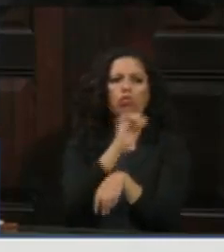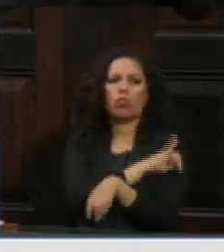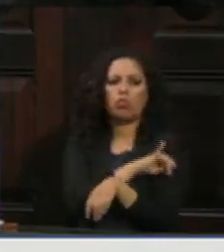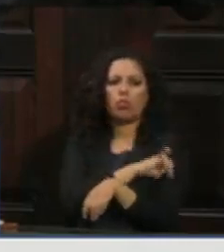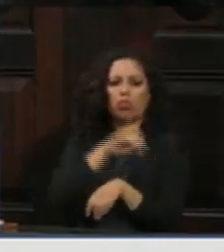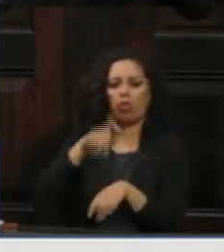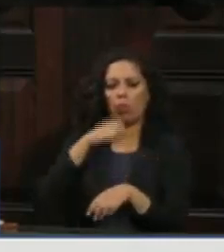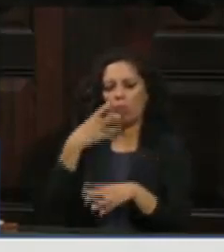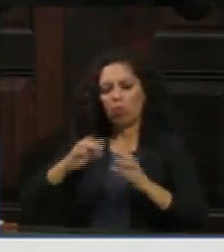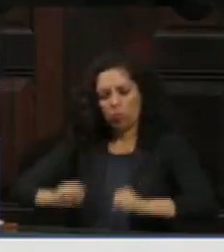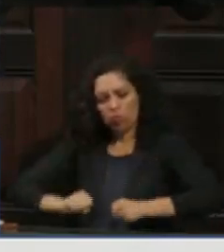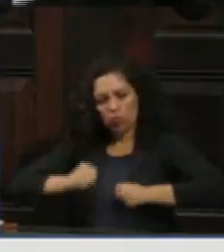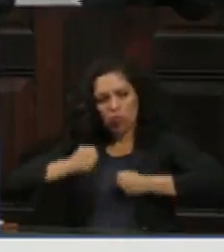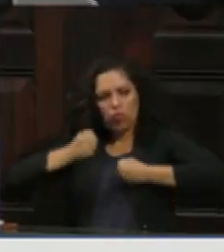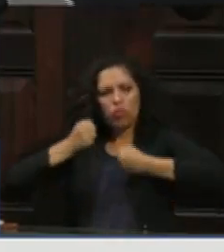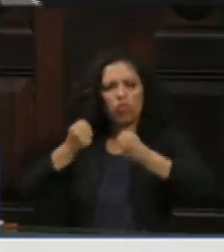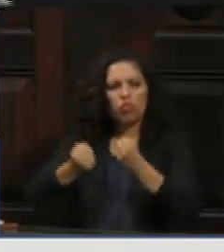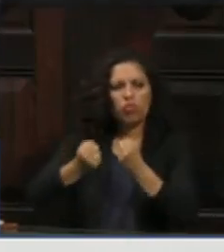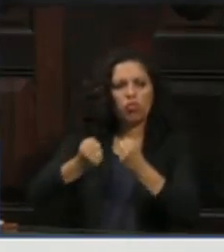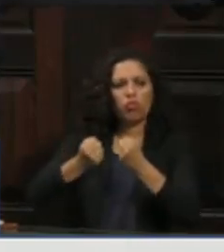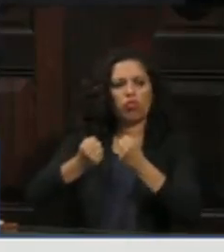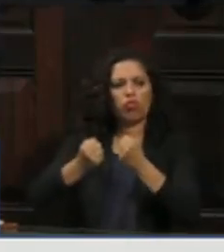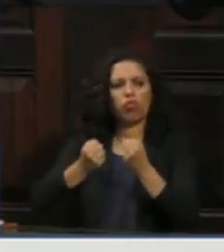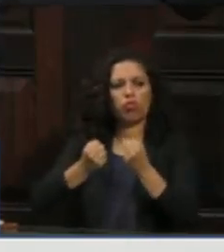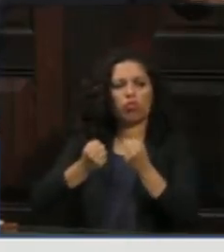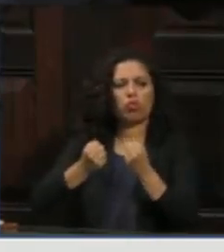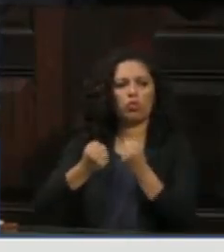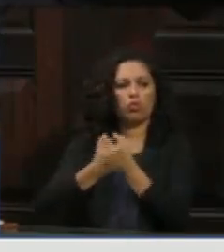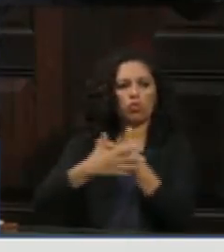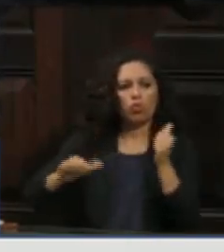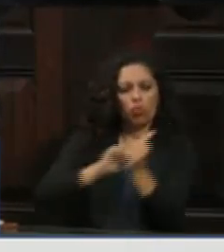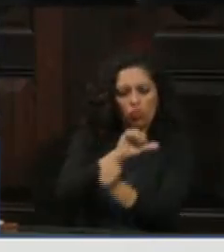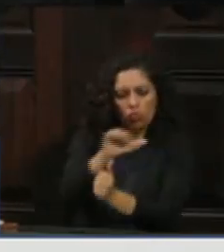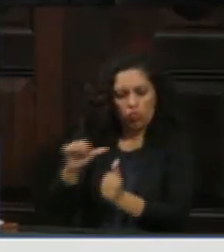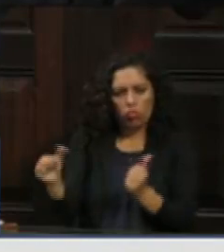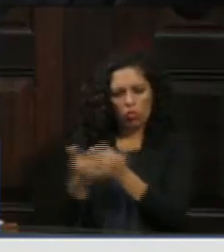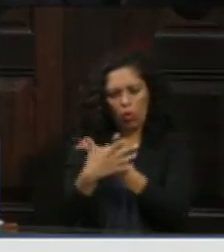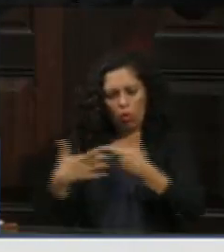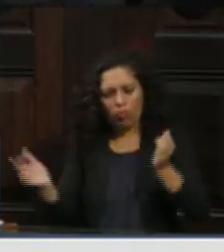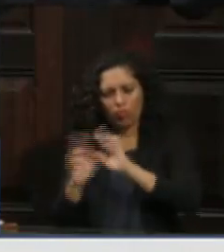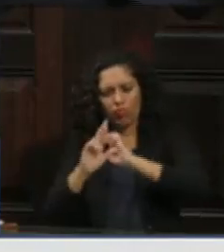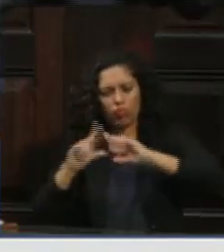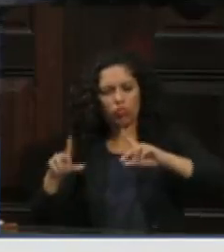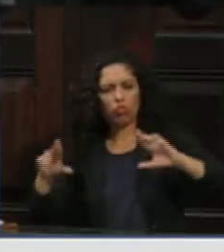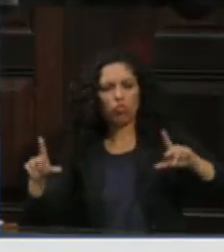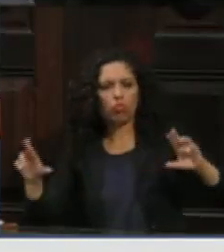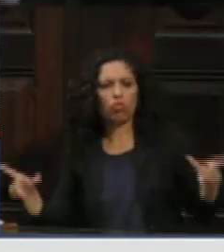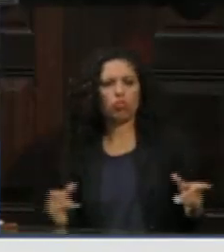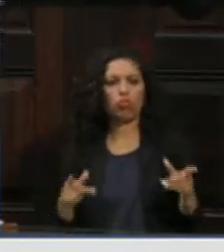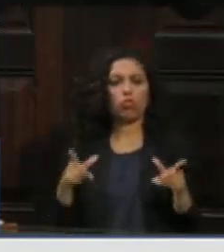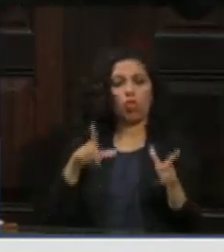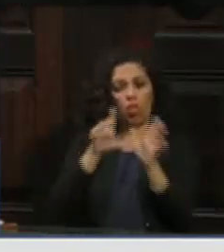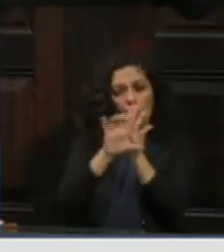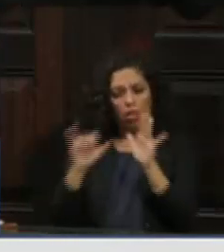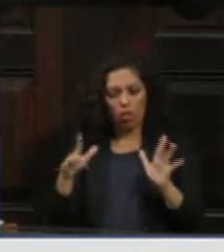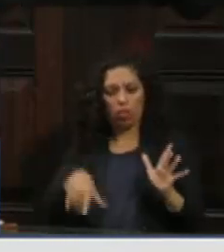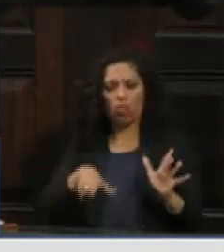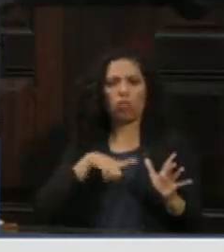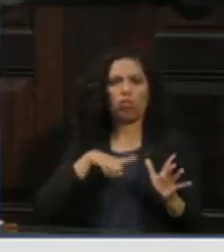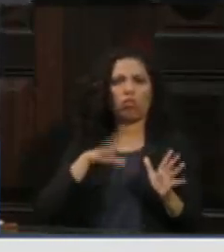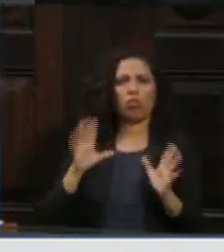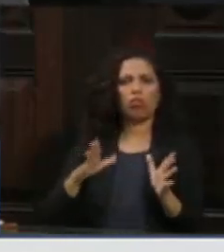da Fundação CCIERJ. Portanto, é um avanço do ponto de vista da gestão democrática da Fundação CCIERJ e é uma justiça para com esses